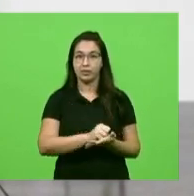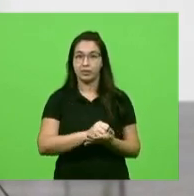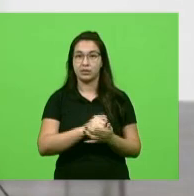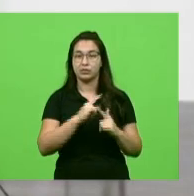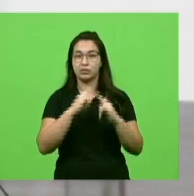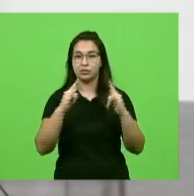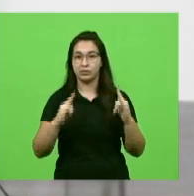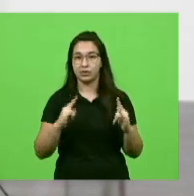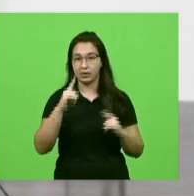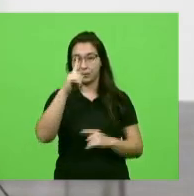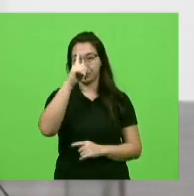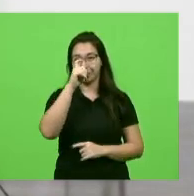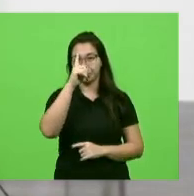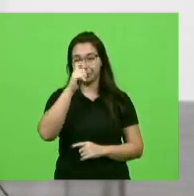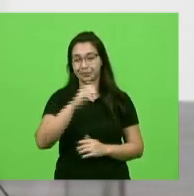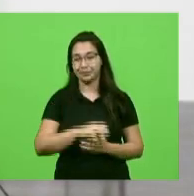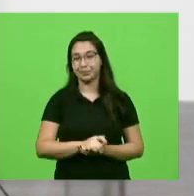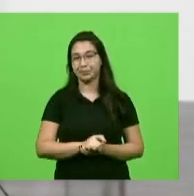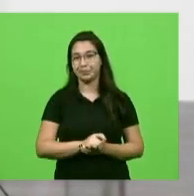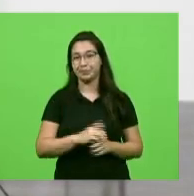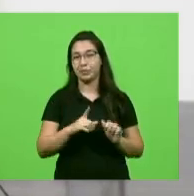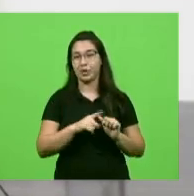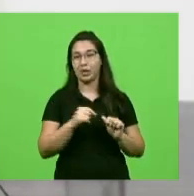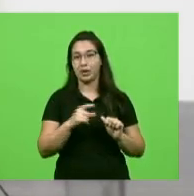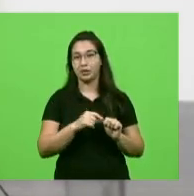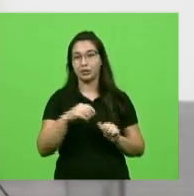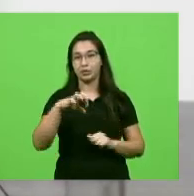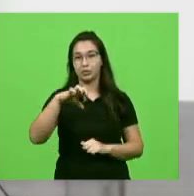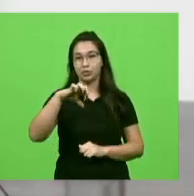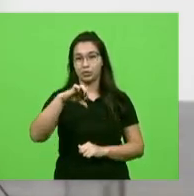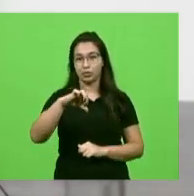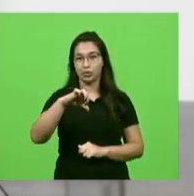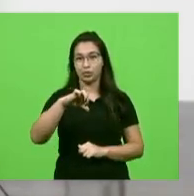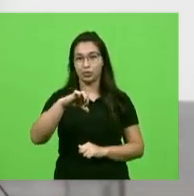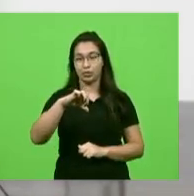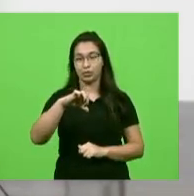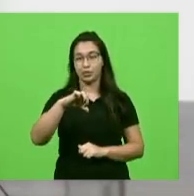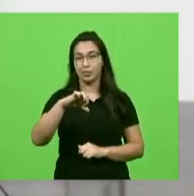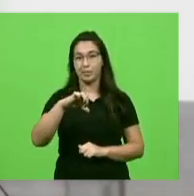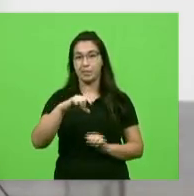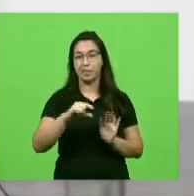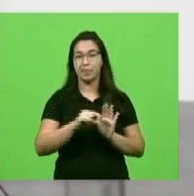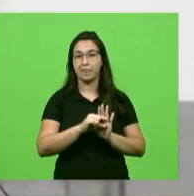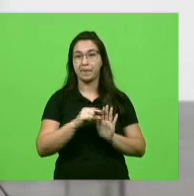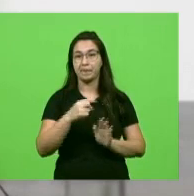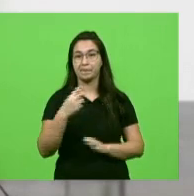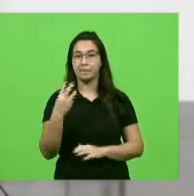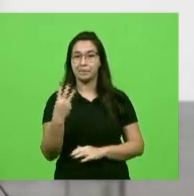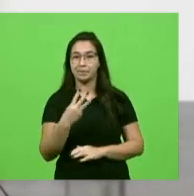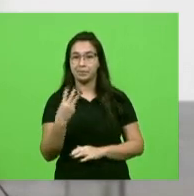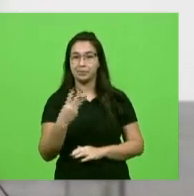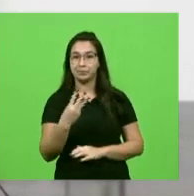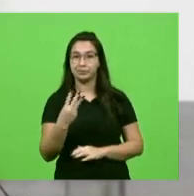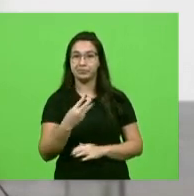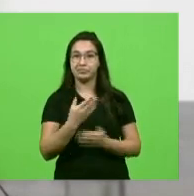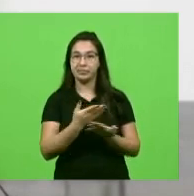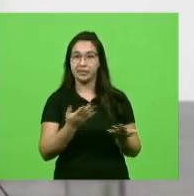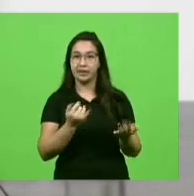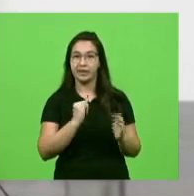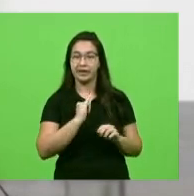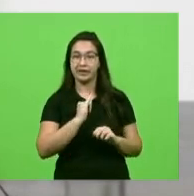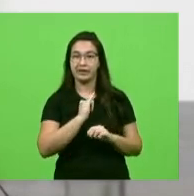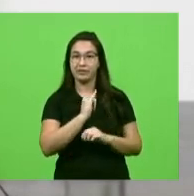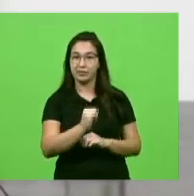no artigo 9, no artigo 9, item 3, prestação de informações falsas à